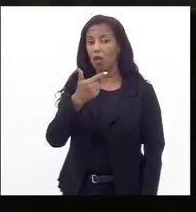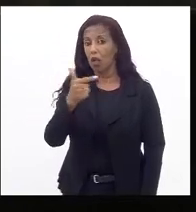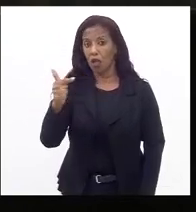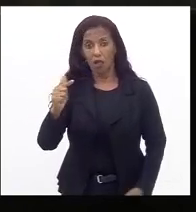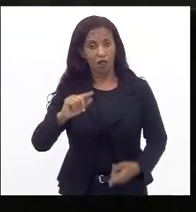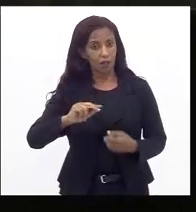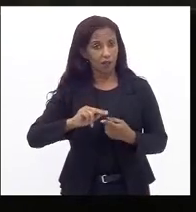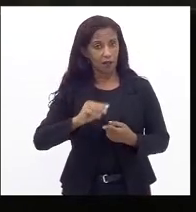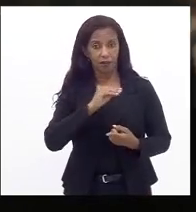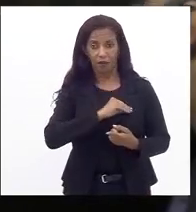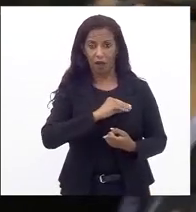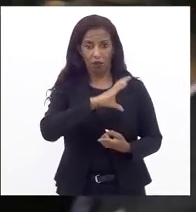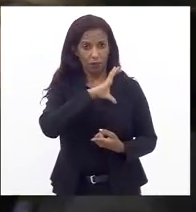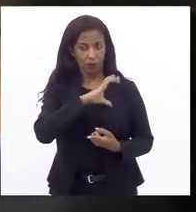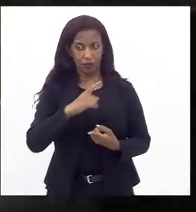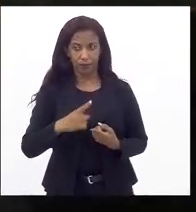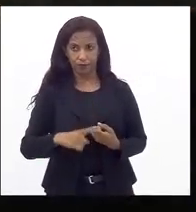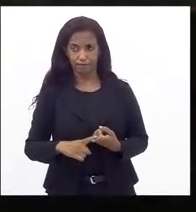aumento